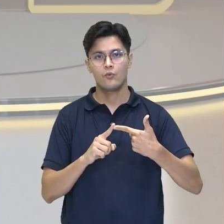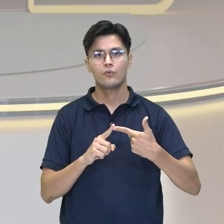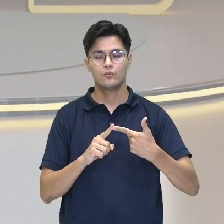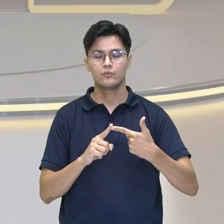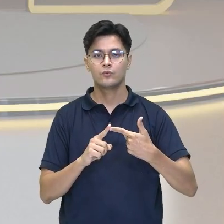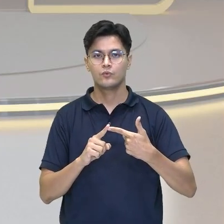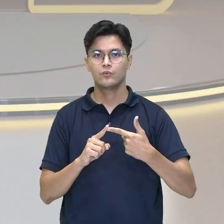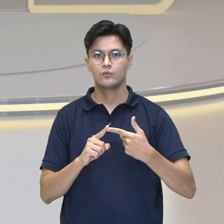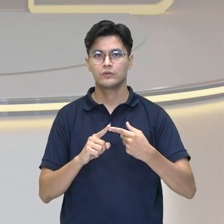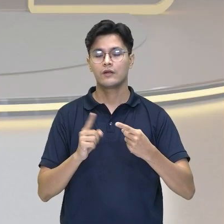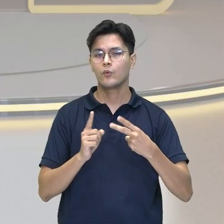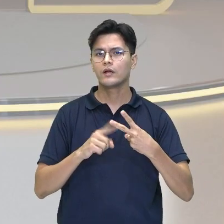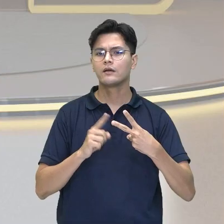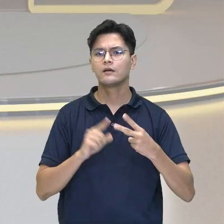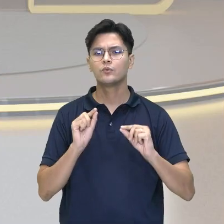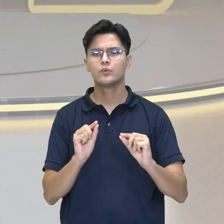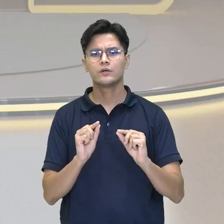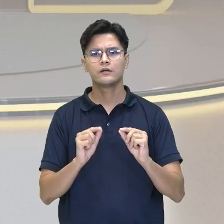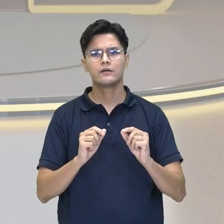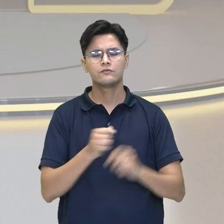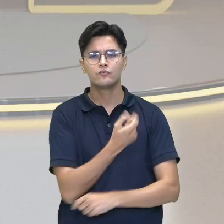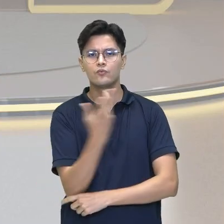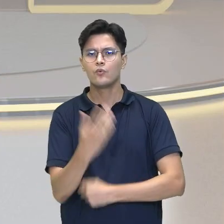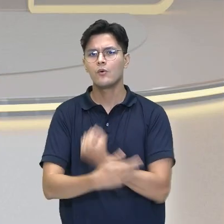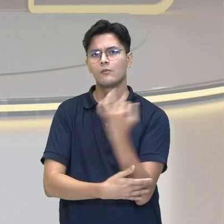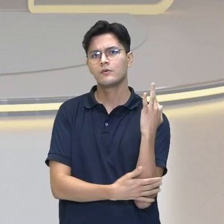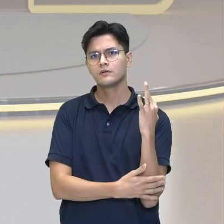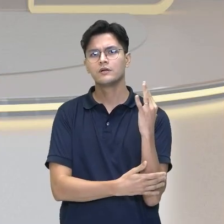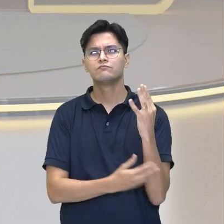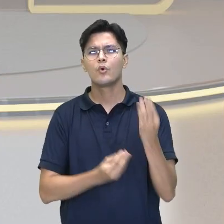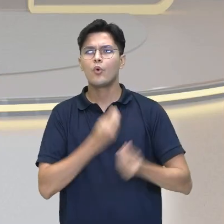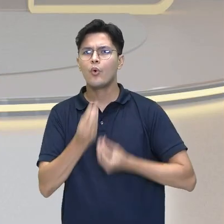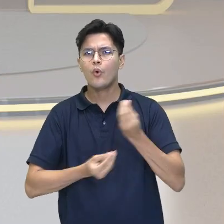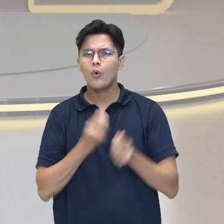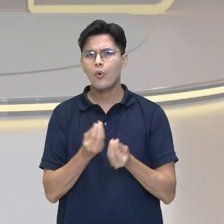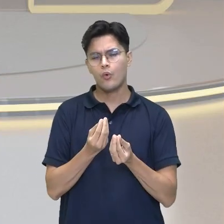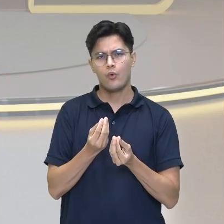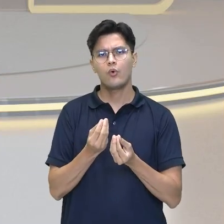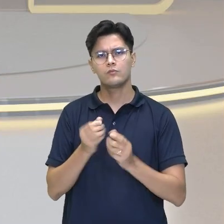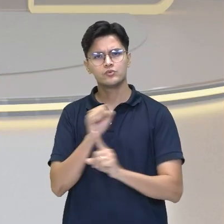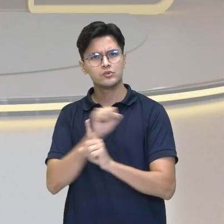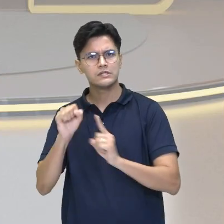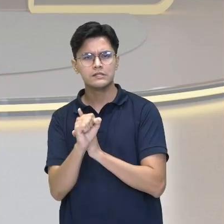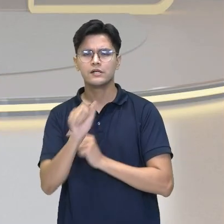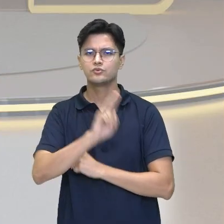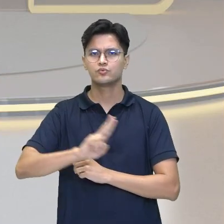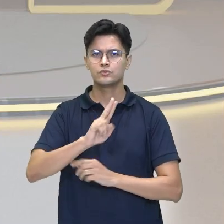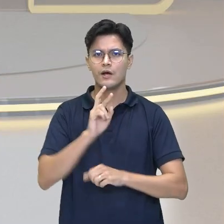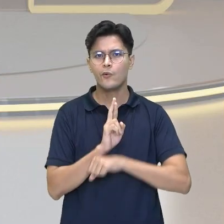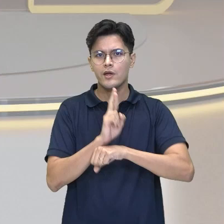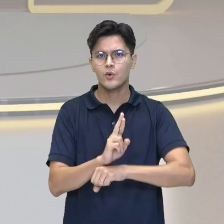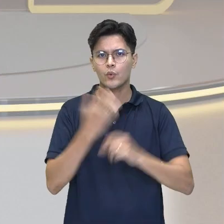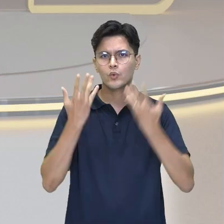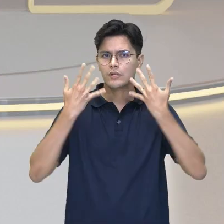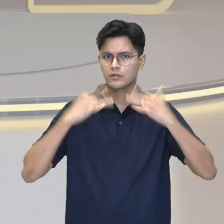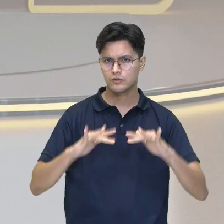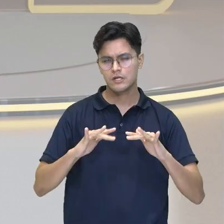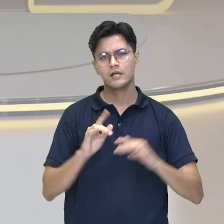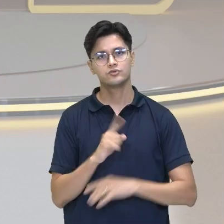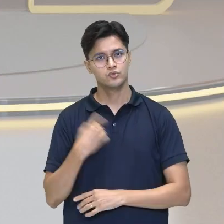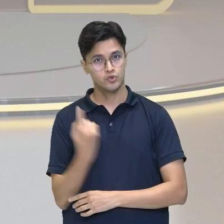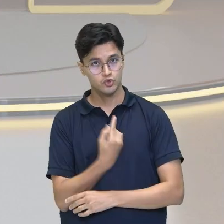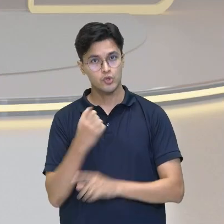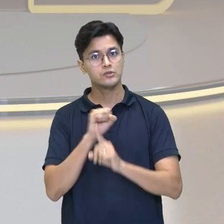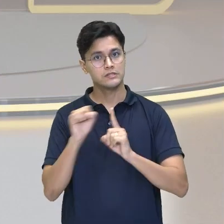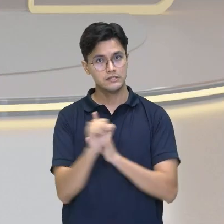a forma como esses recursos são utilizados pela sociedade. Nós, né, no caso, comunidade e até empresas também. E, pessoal, nessa